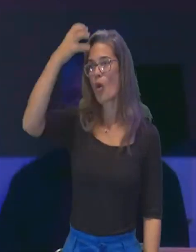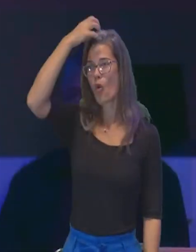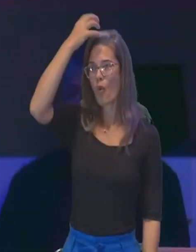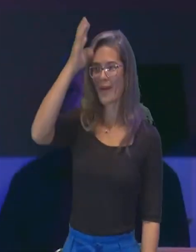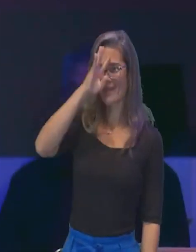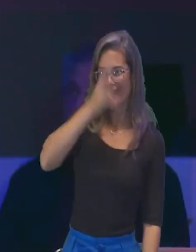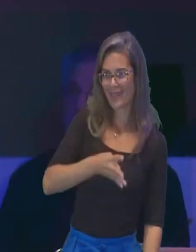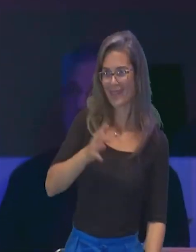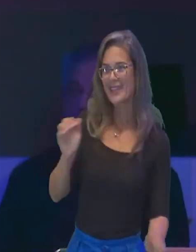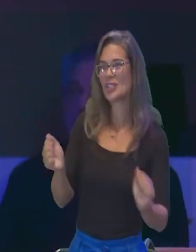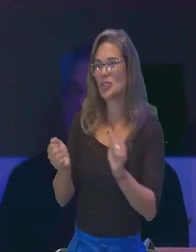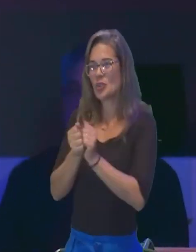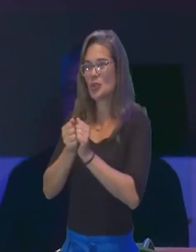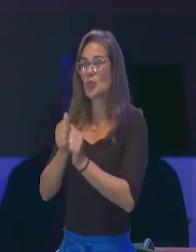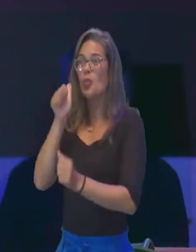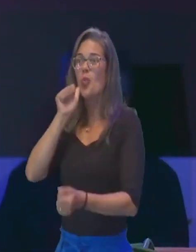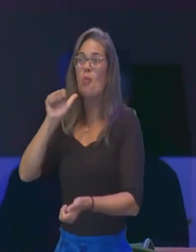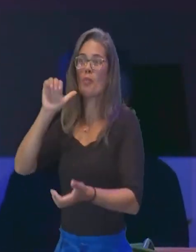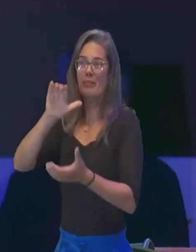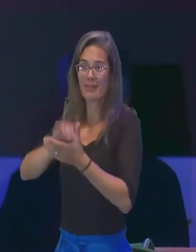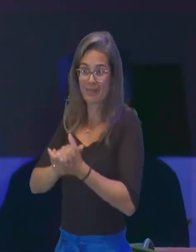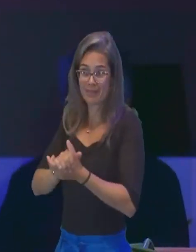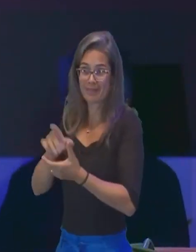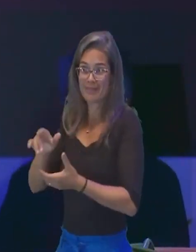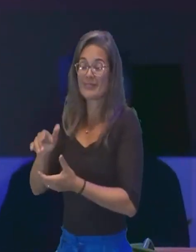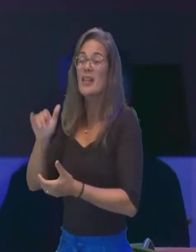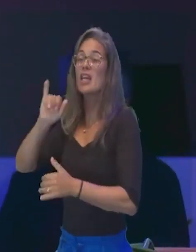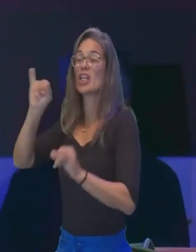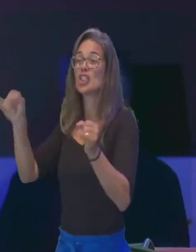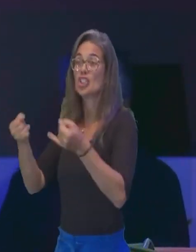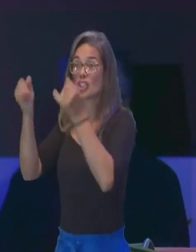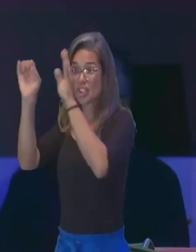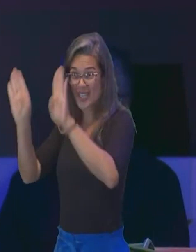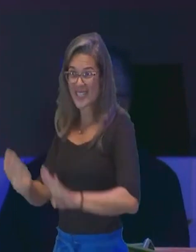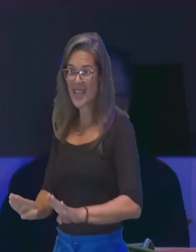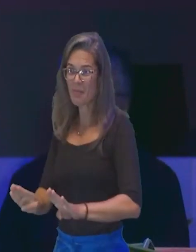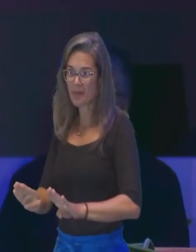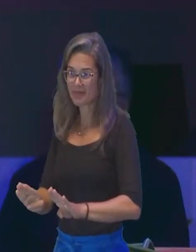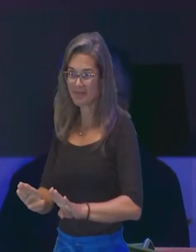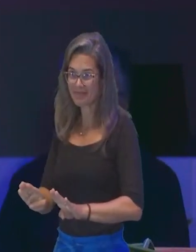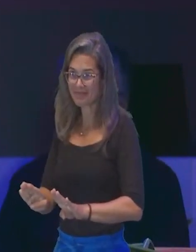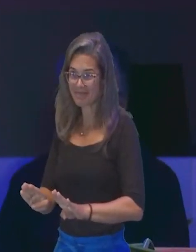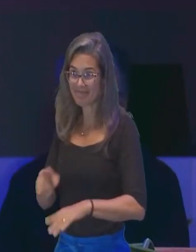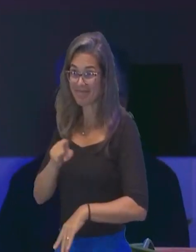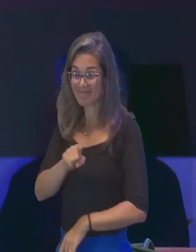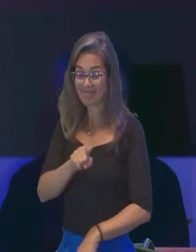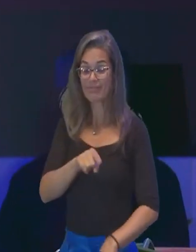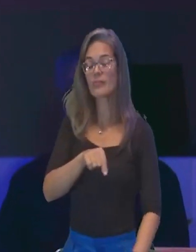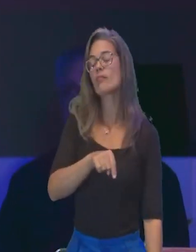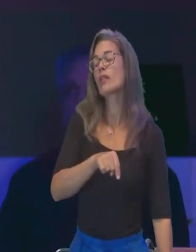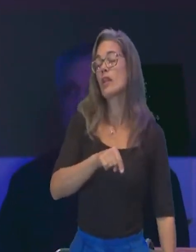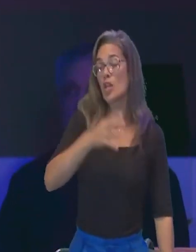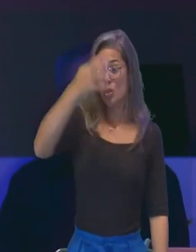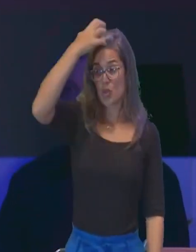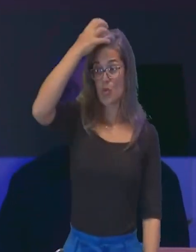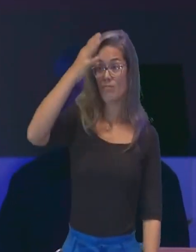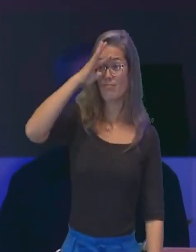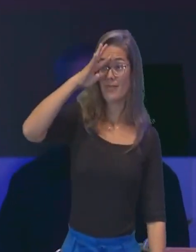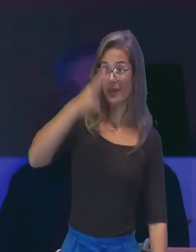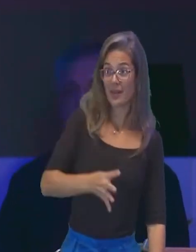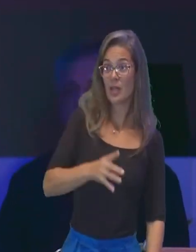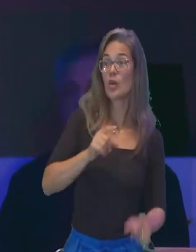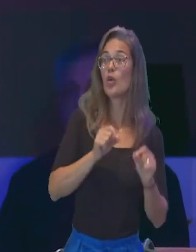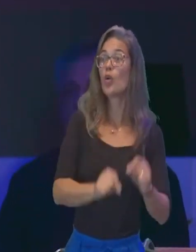Jezabel, e ela, influenciado por ela, ele levou o povo a adorar Baal e os seus Baalins. E